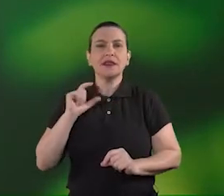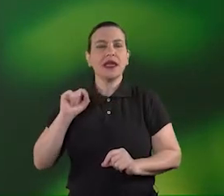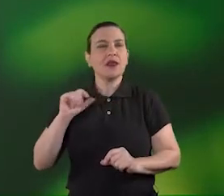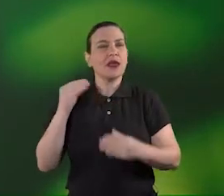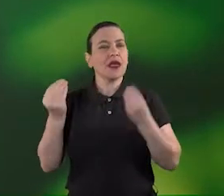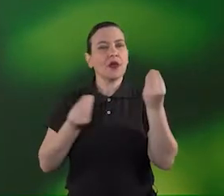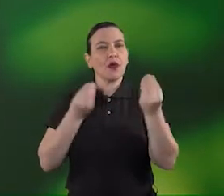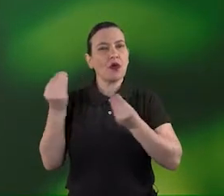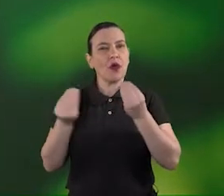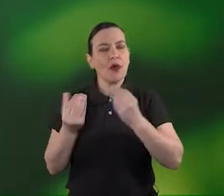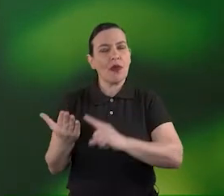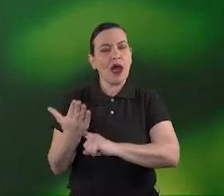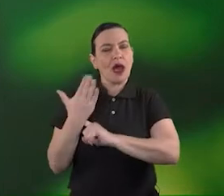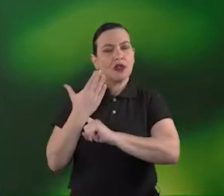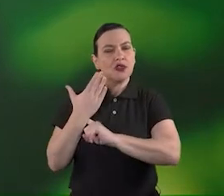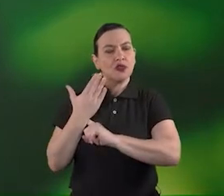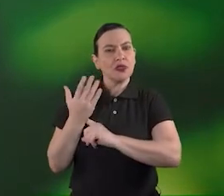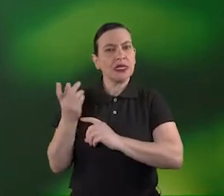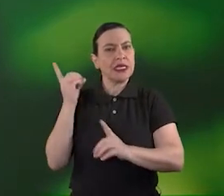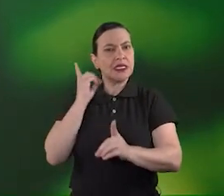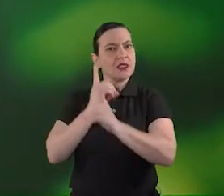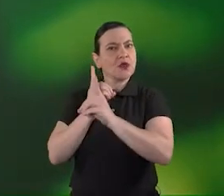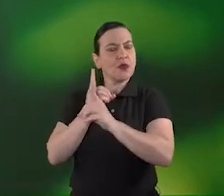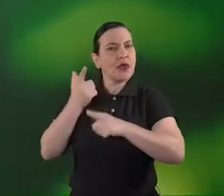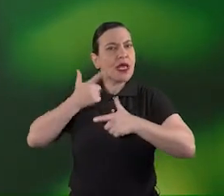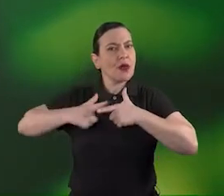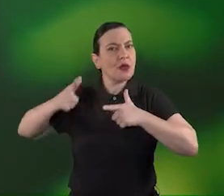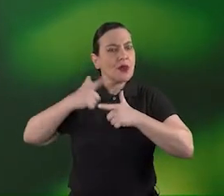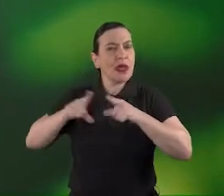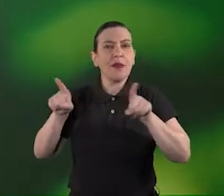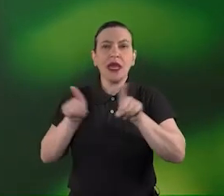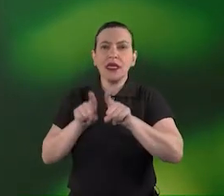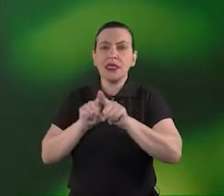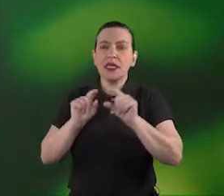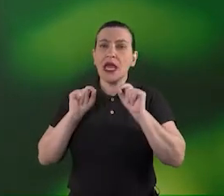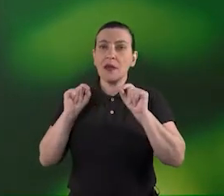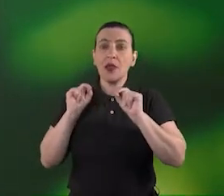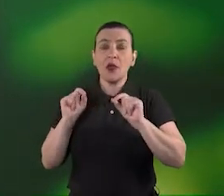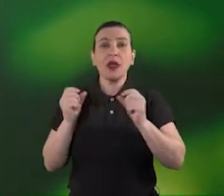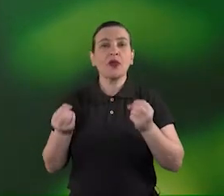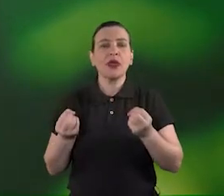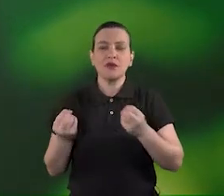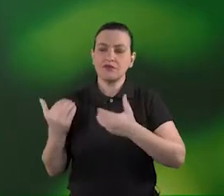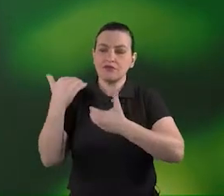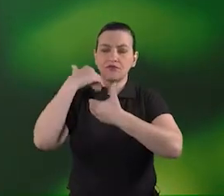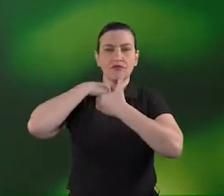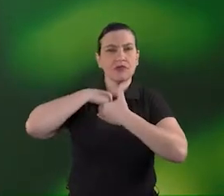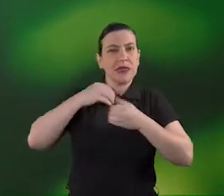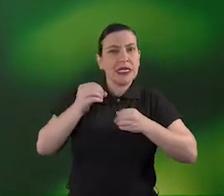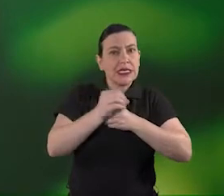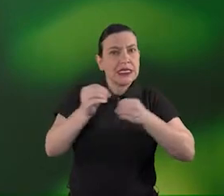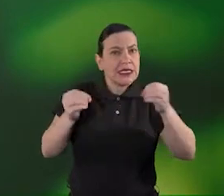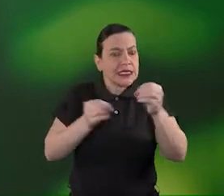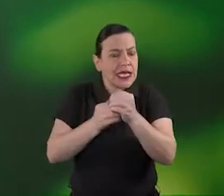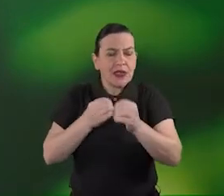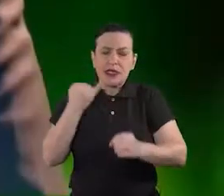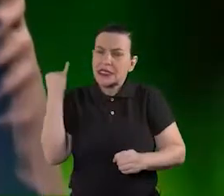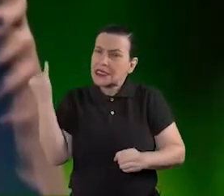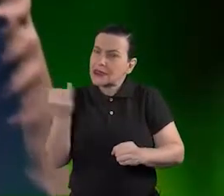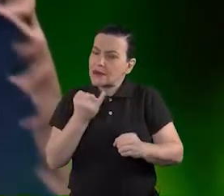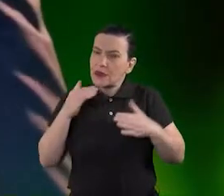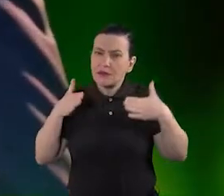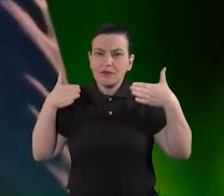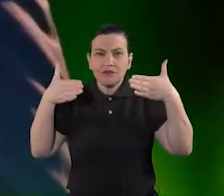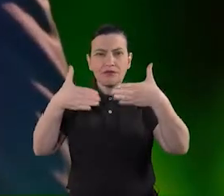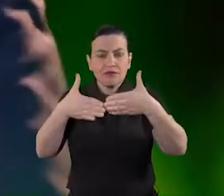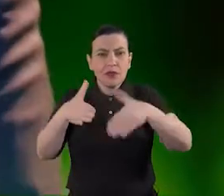local alertar nos do problema e se infiltrar no local com atividades de cura como células específicas ou remodelação